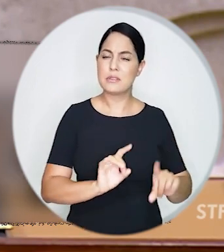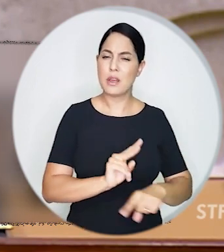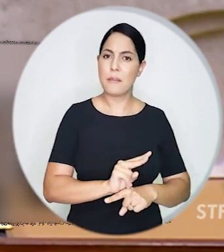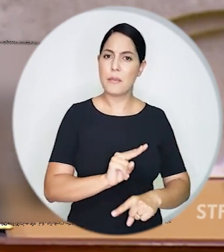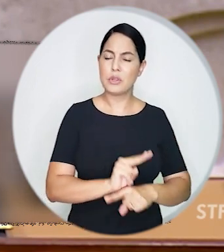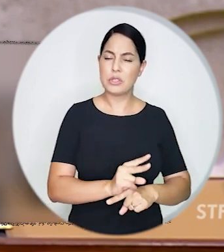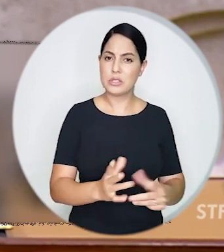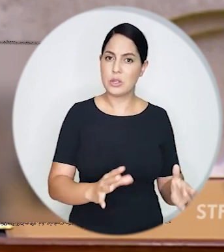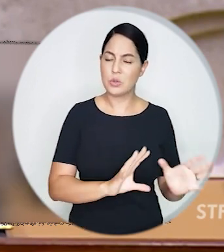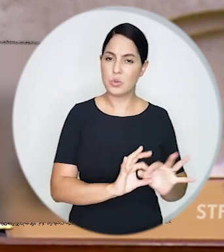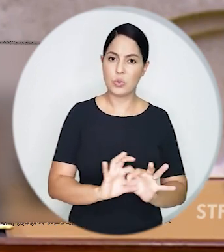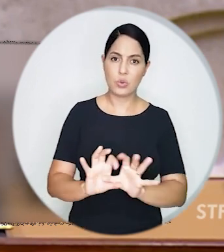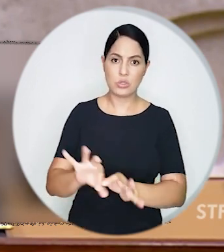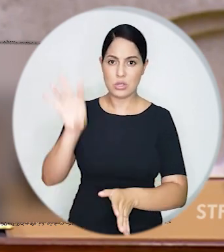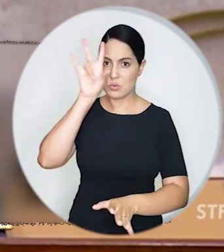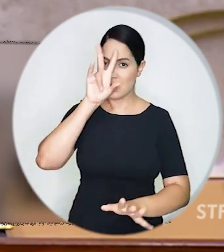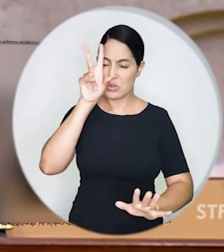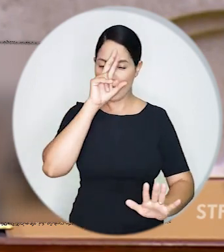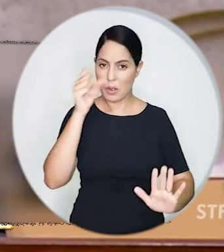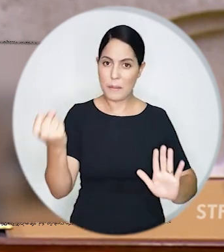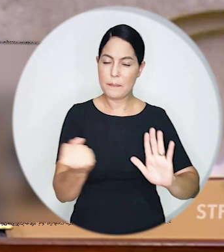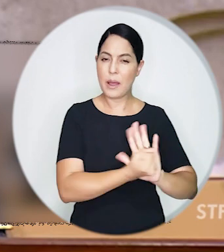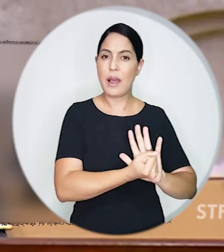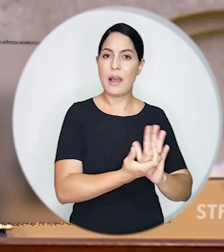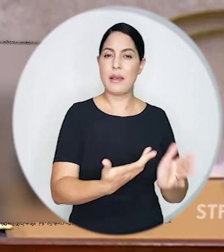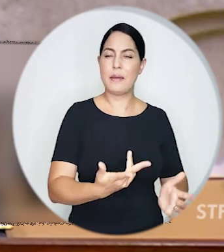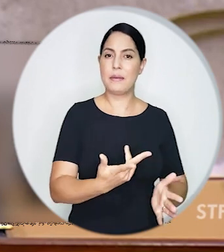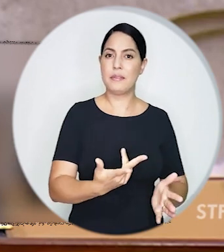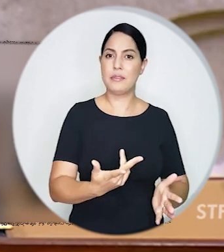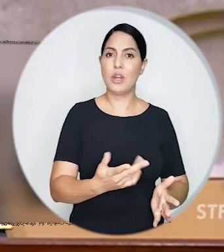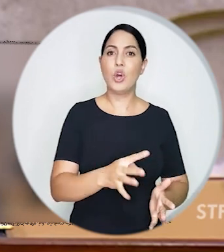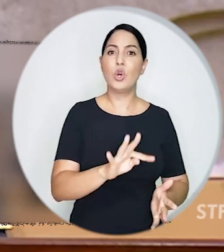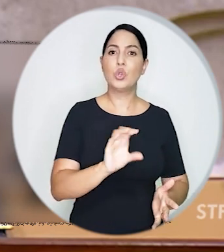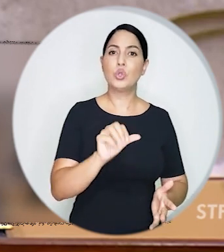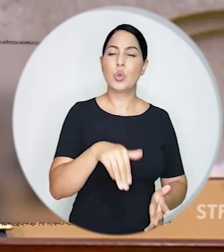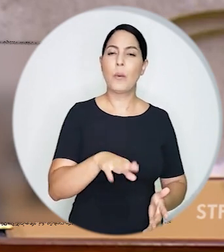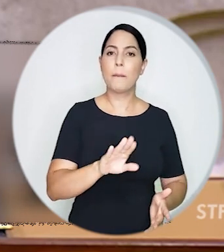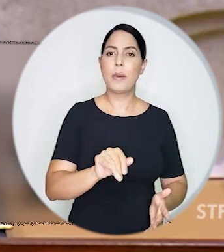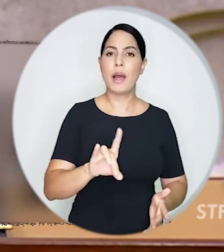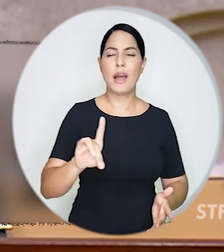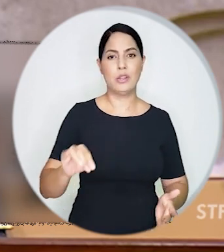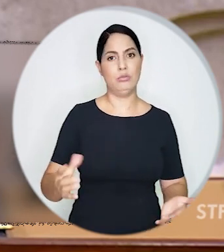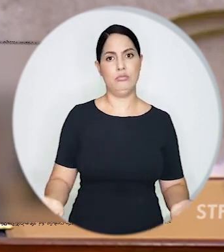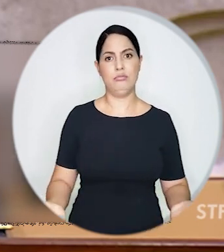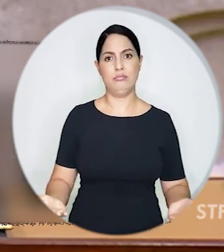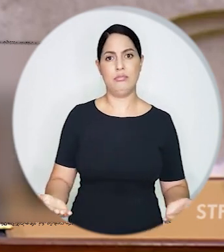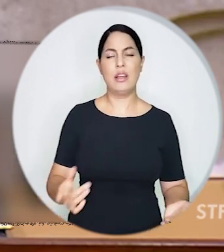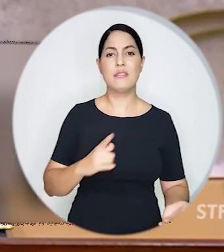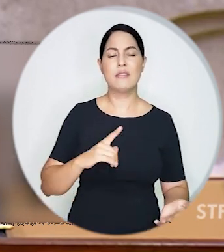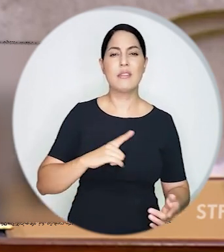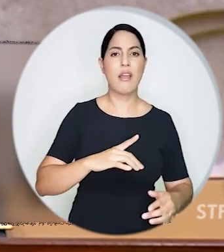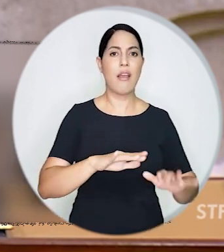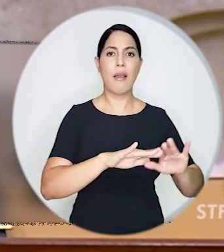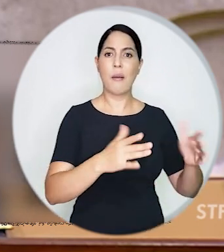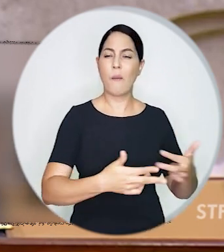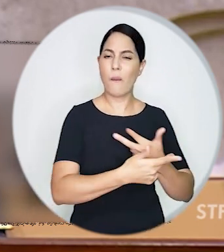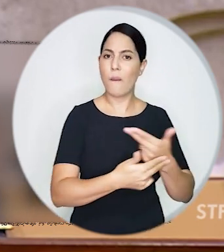os tombados pelo patrimônio histórico, mobiliários, tapetes e obras de